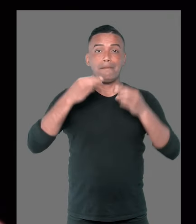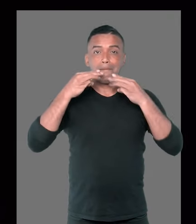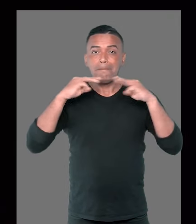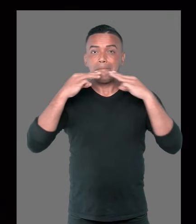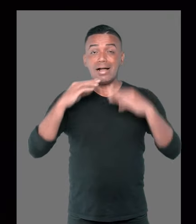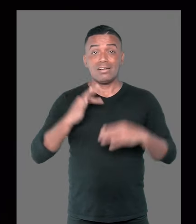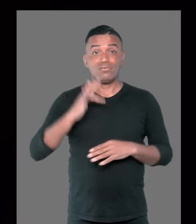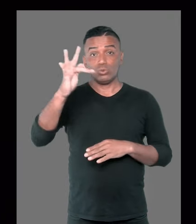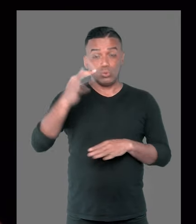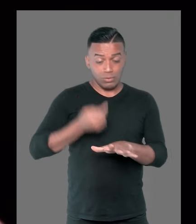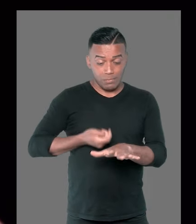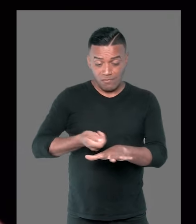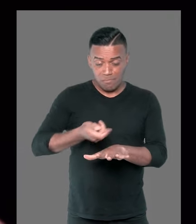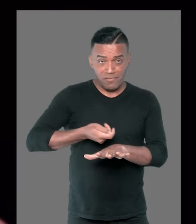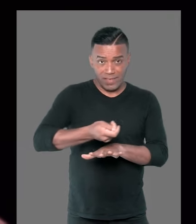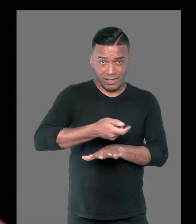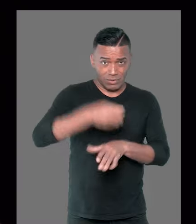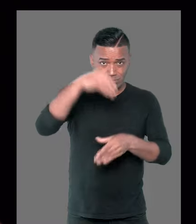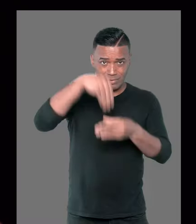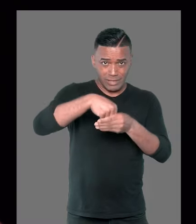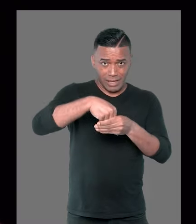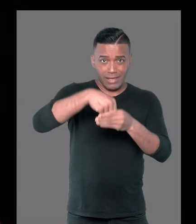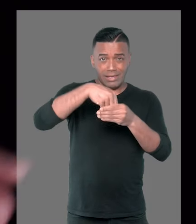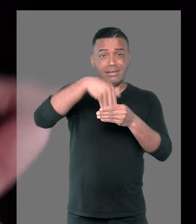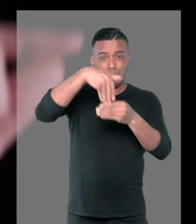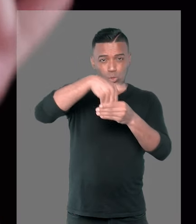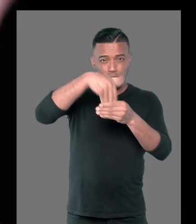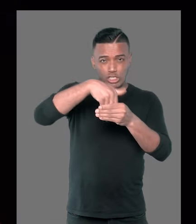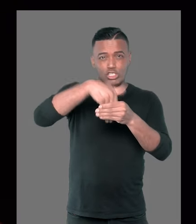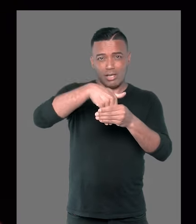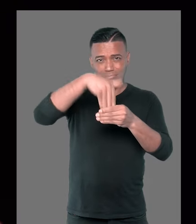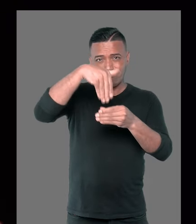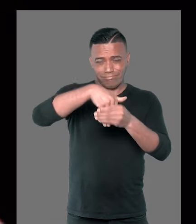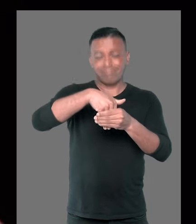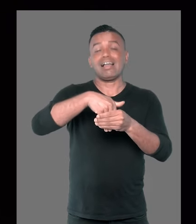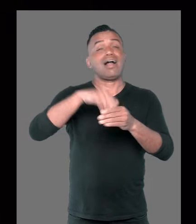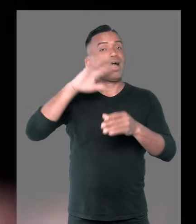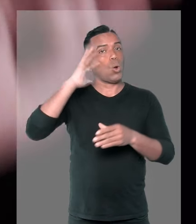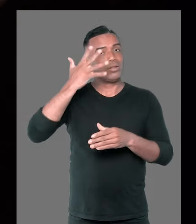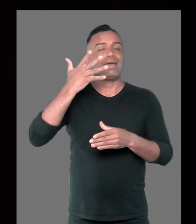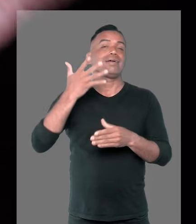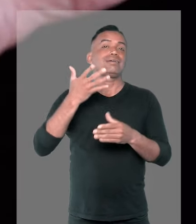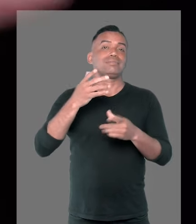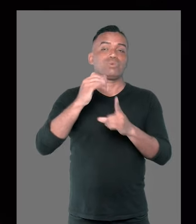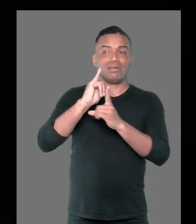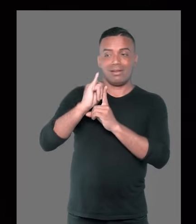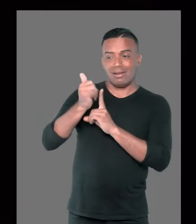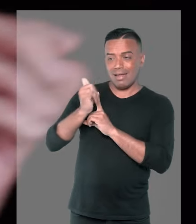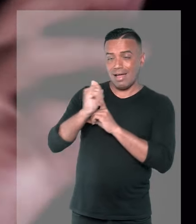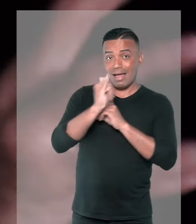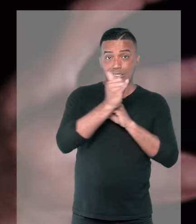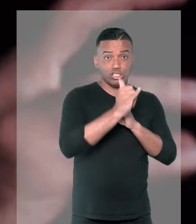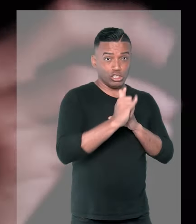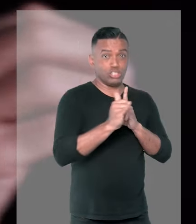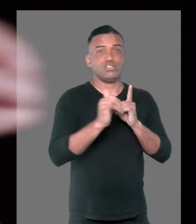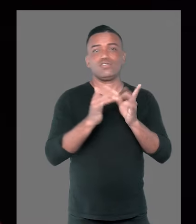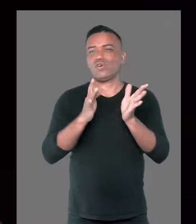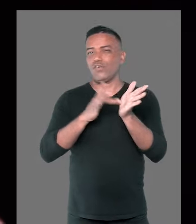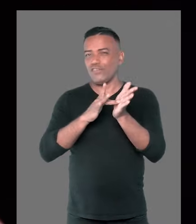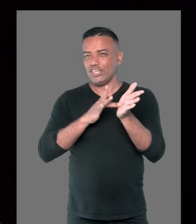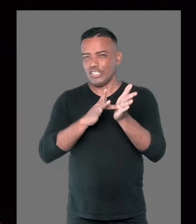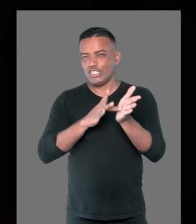das fake News na política ocorre porque o espaço narrativo o espaço fital o